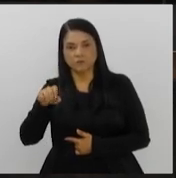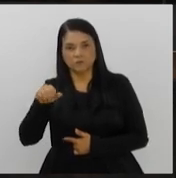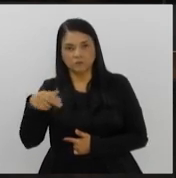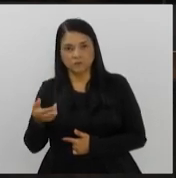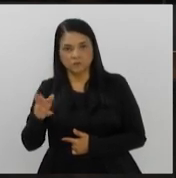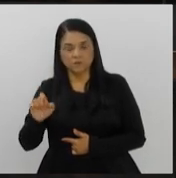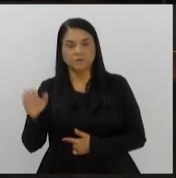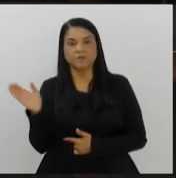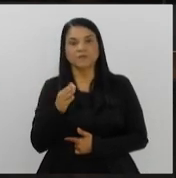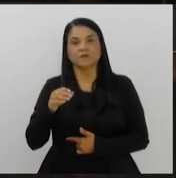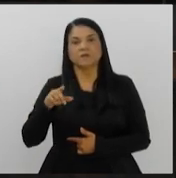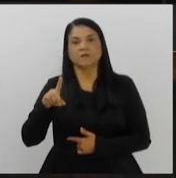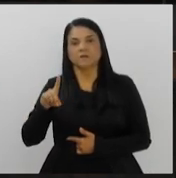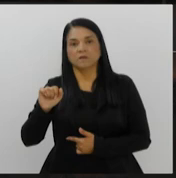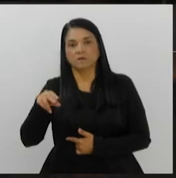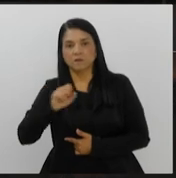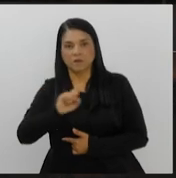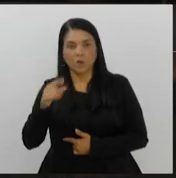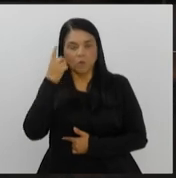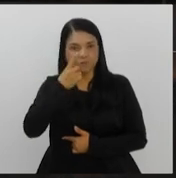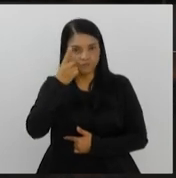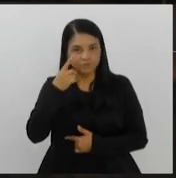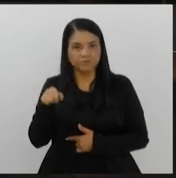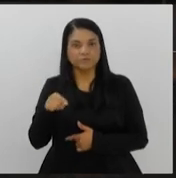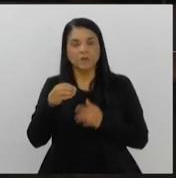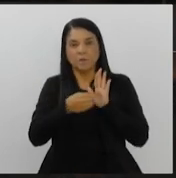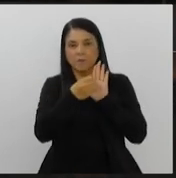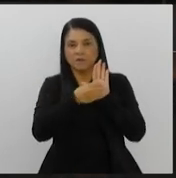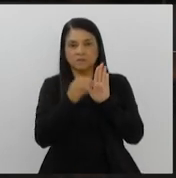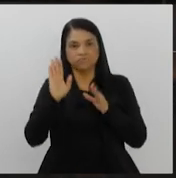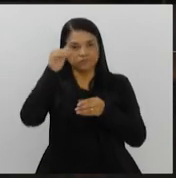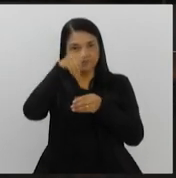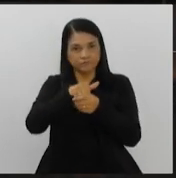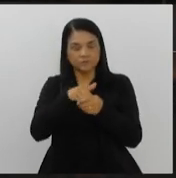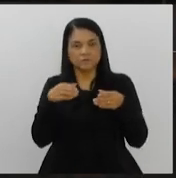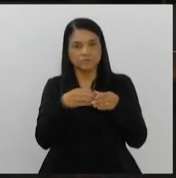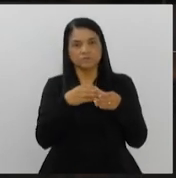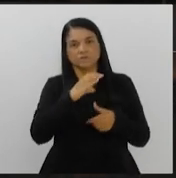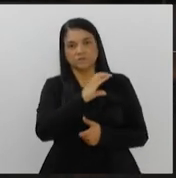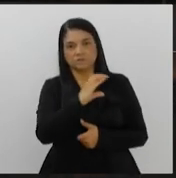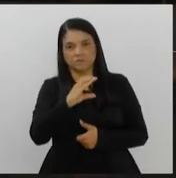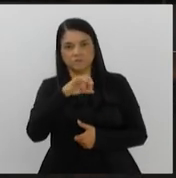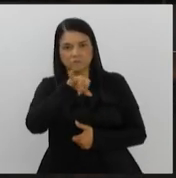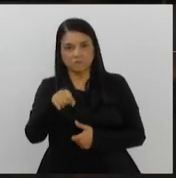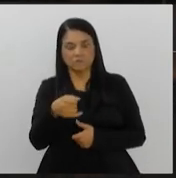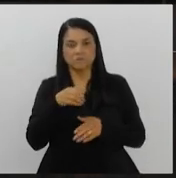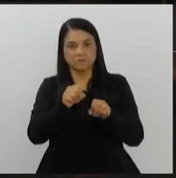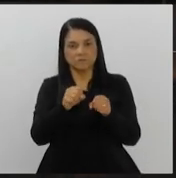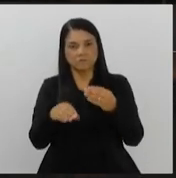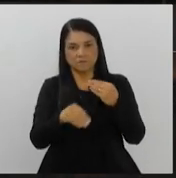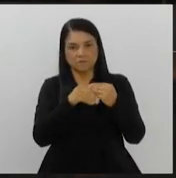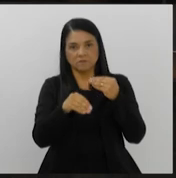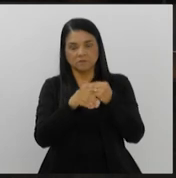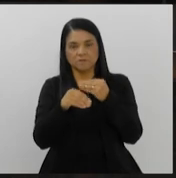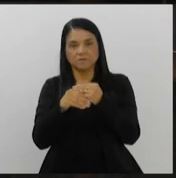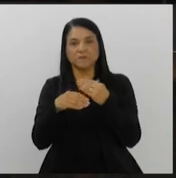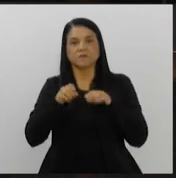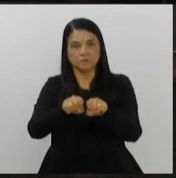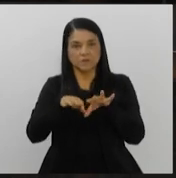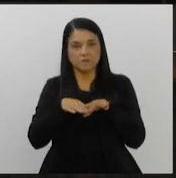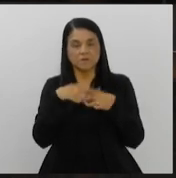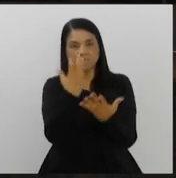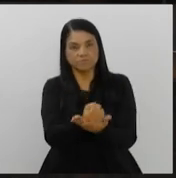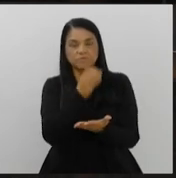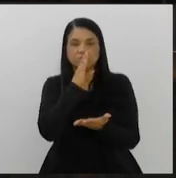Daniel Libero. Em votação, parecer das Comissão de Constituição e Justiça, as emendas de plenário. Senhores que aprovam, permaneçam